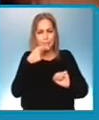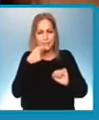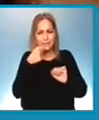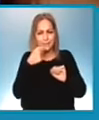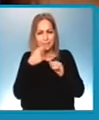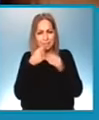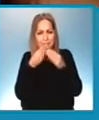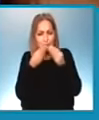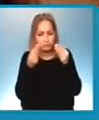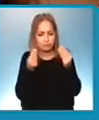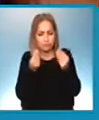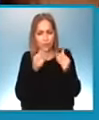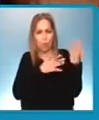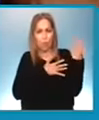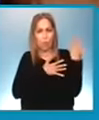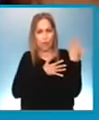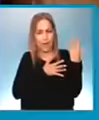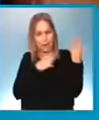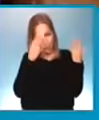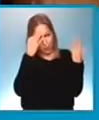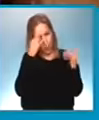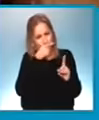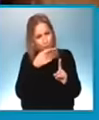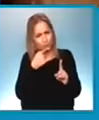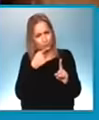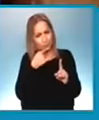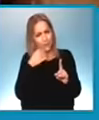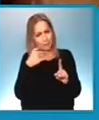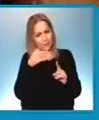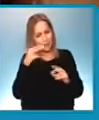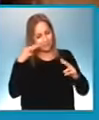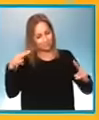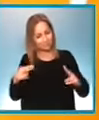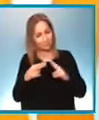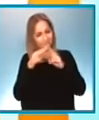perceber o que é o fado, e eu dá-me ideia que você que percebe. Até breve, se Deus quiser.